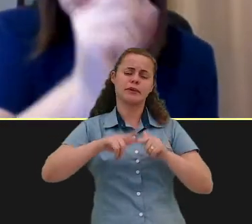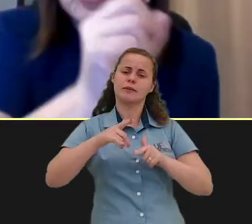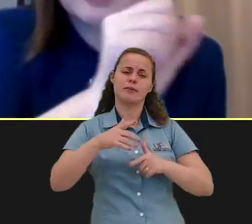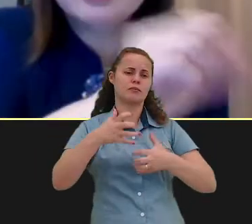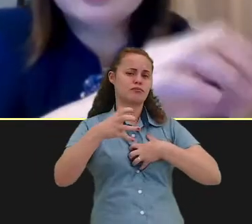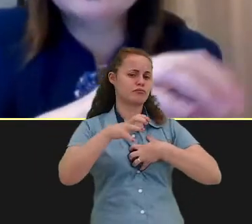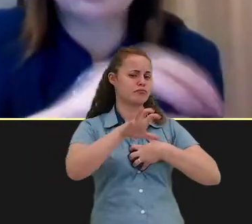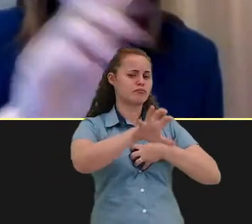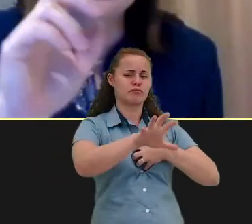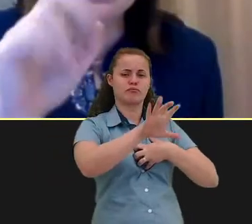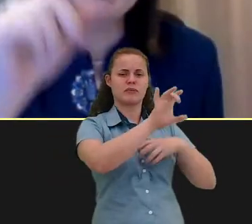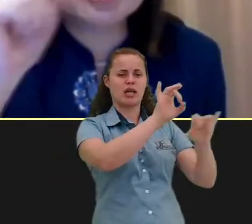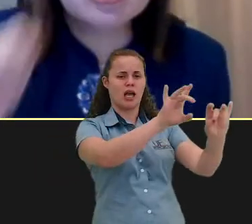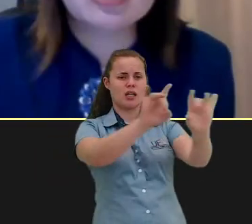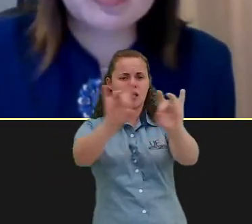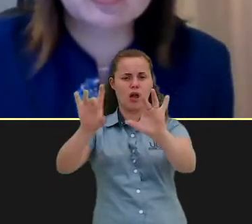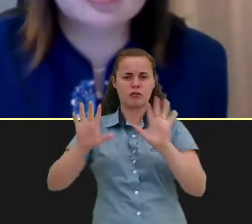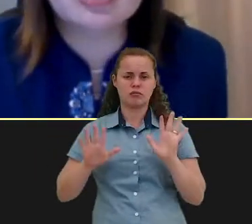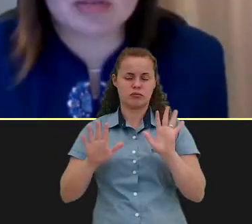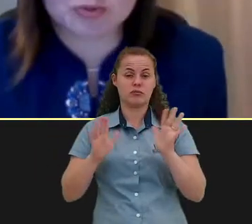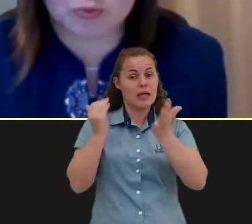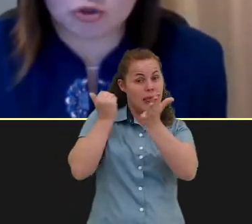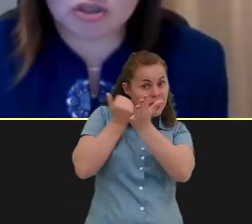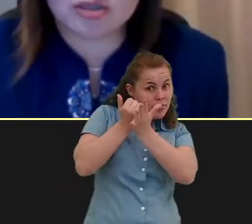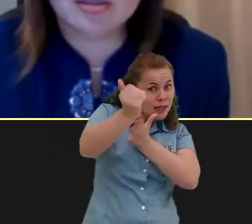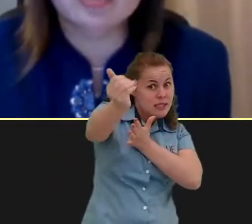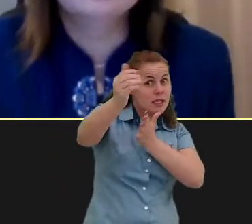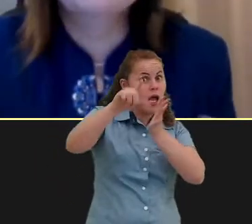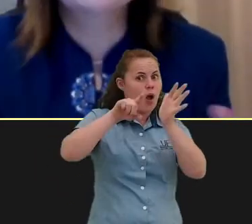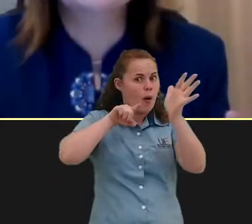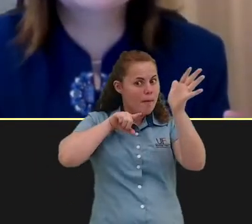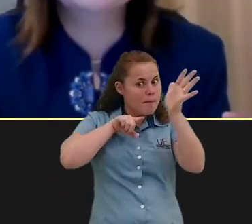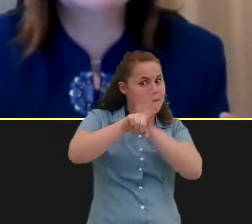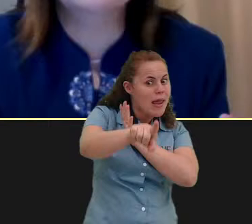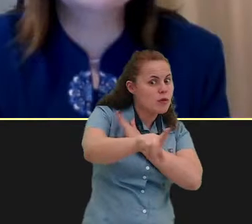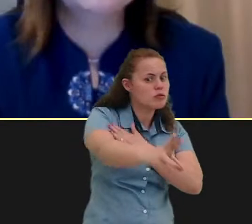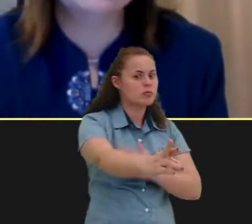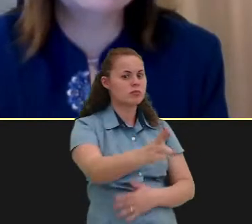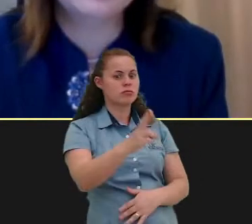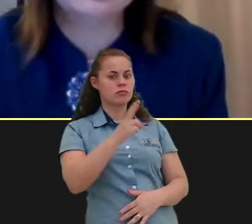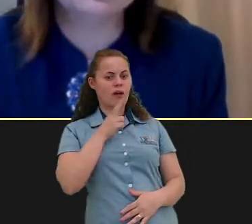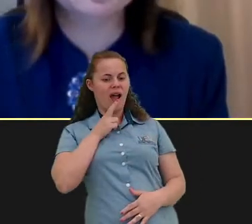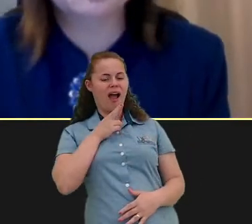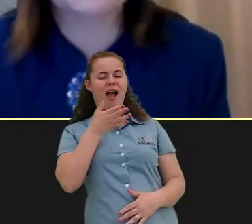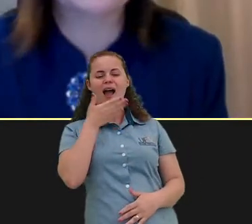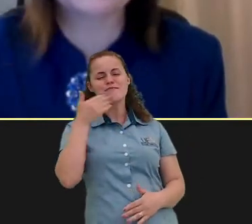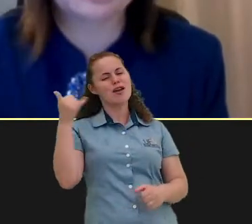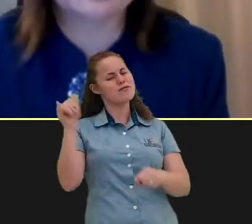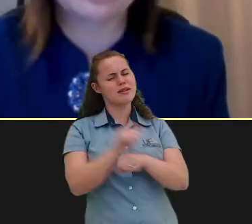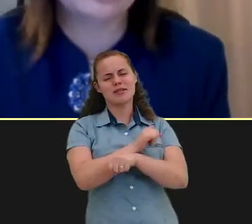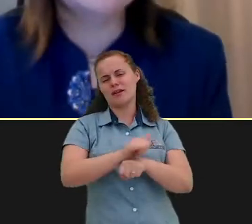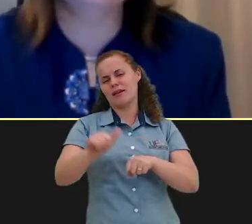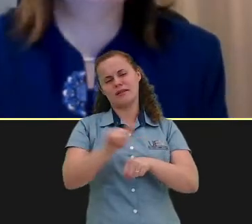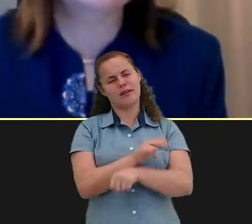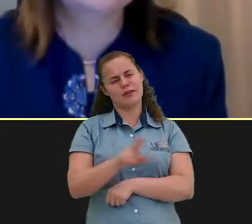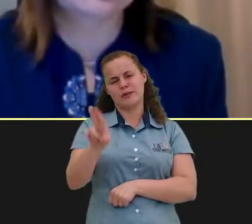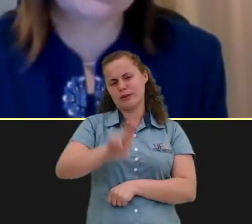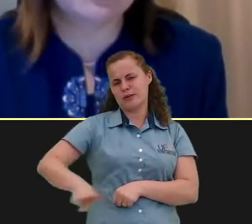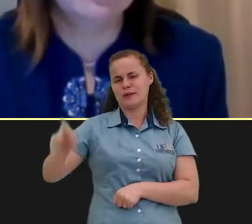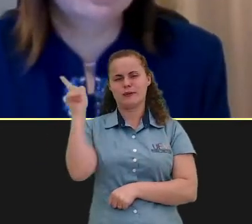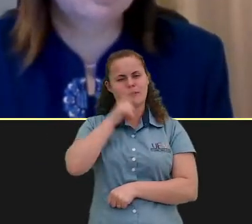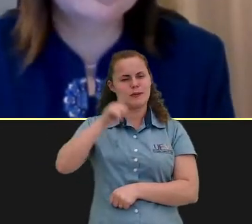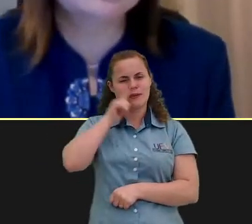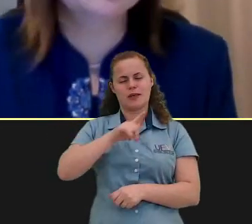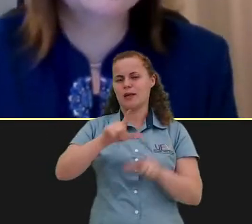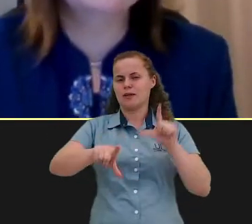a pergunta inicial. A partir dessa pergunta inicial respondida, vocês vão poder escolher os melhores métodos para vocês usarem. Aí sim vocês vão